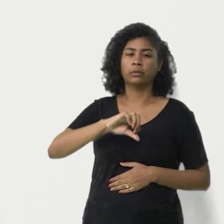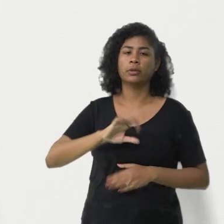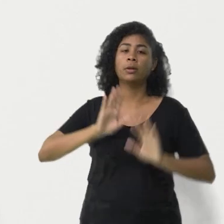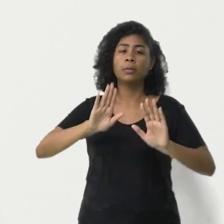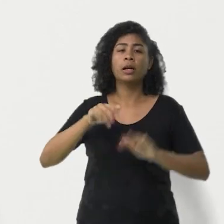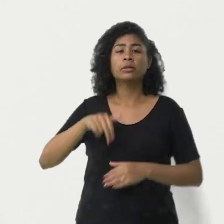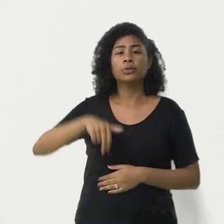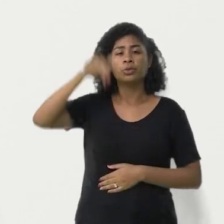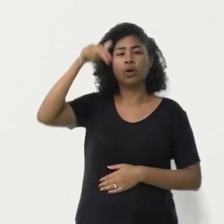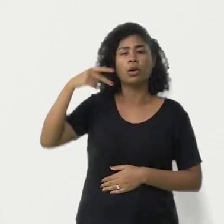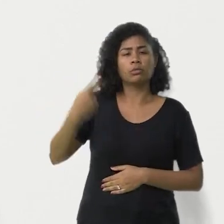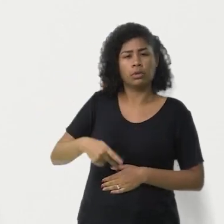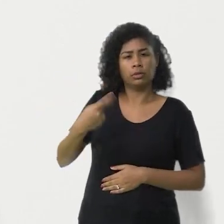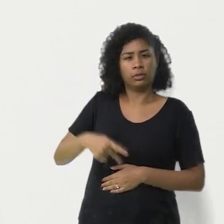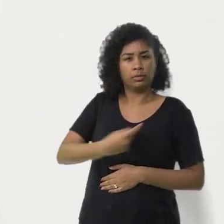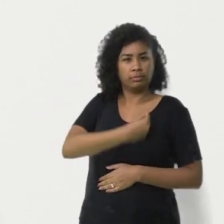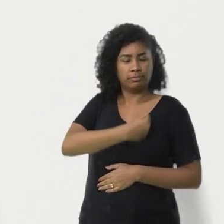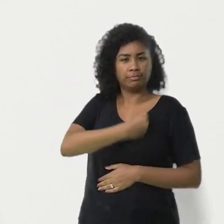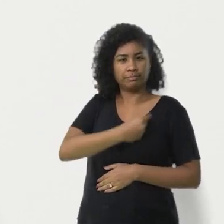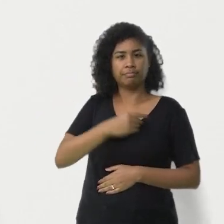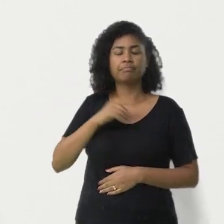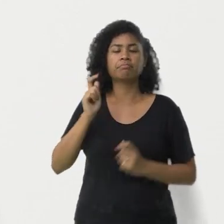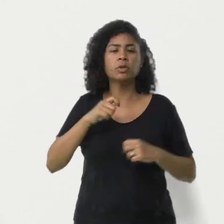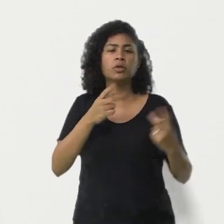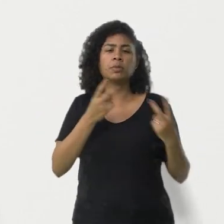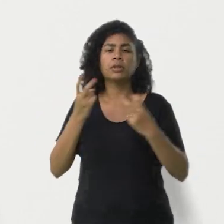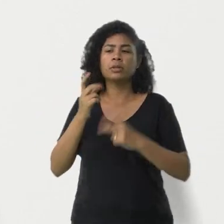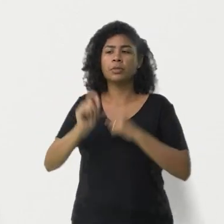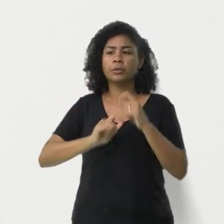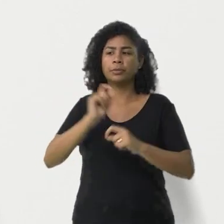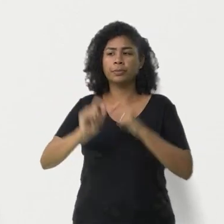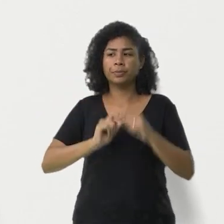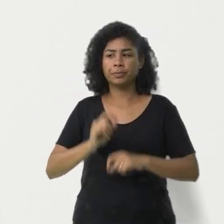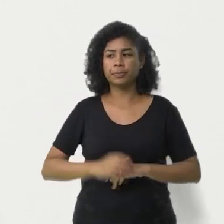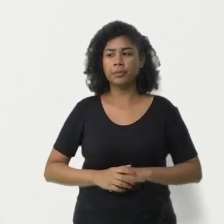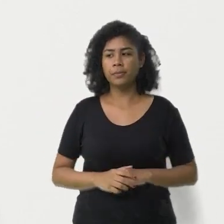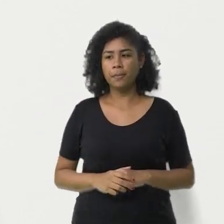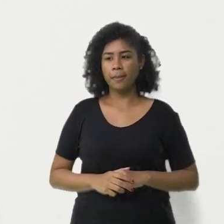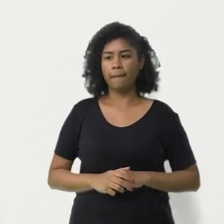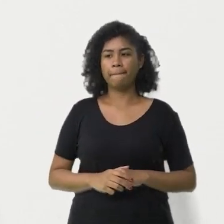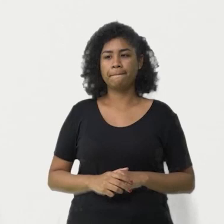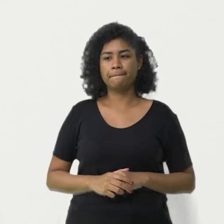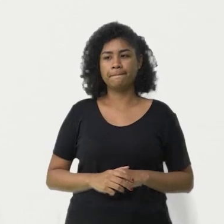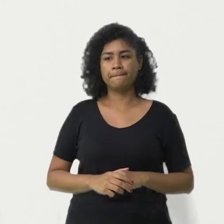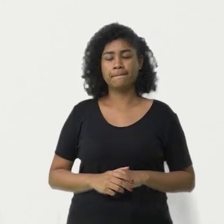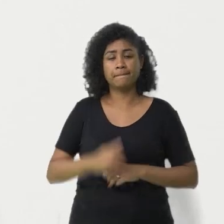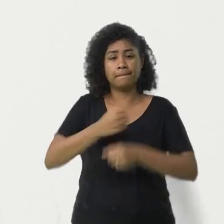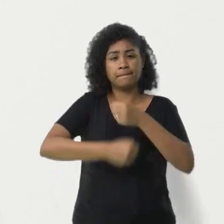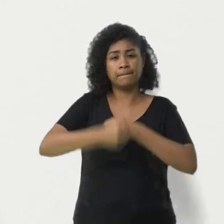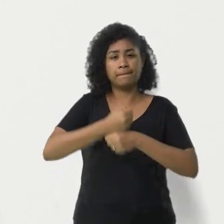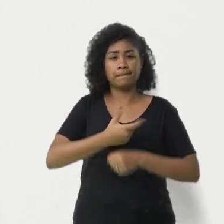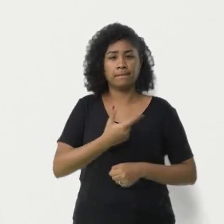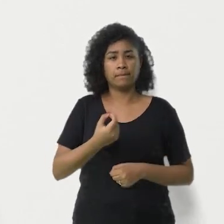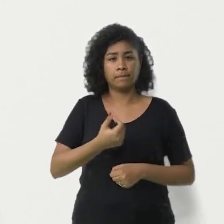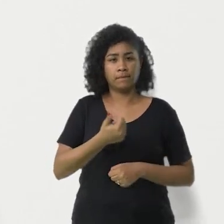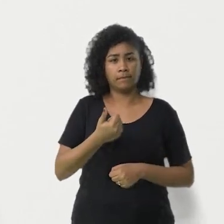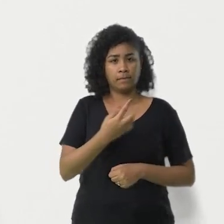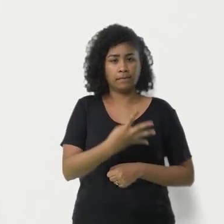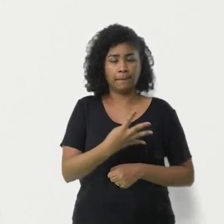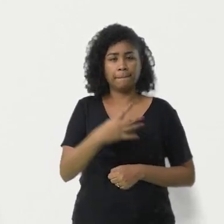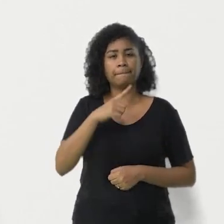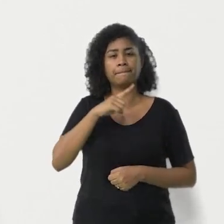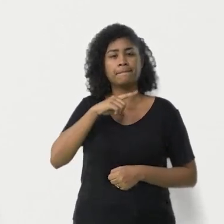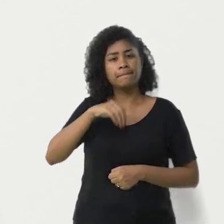Norte, que é a nossa região, o que a gente vai verificar? Que também em 2014, ó, vai ter uma